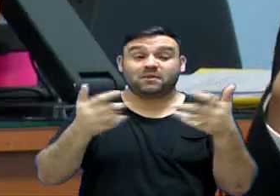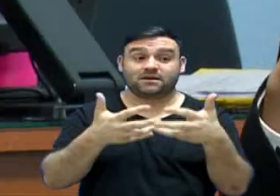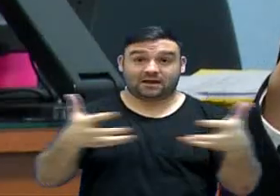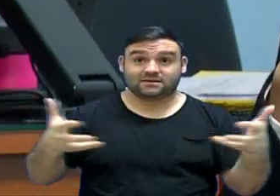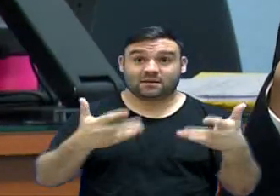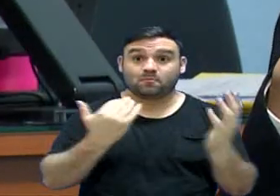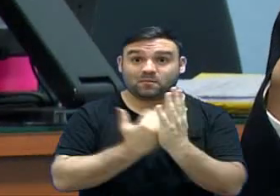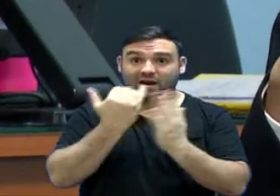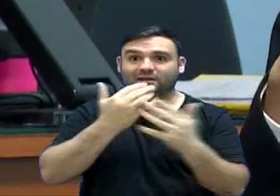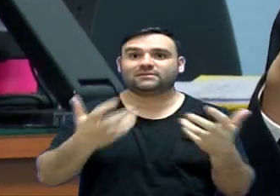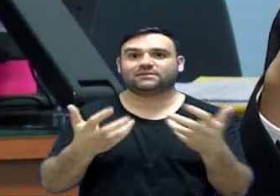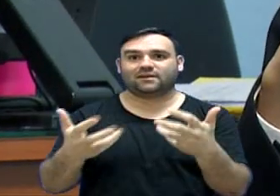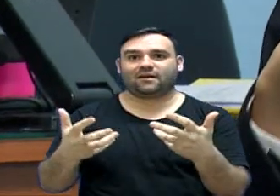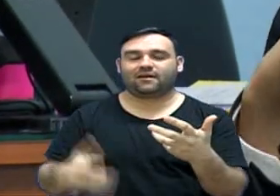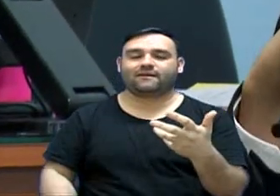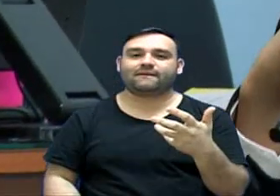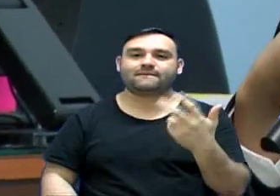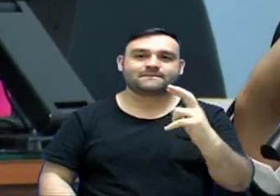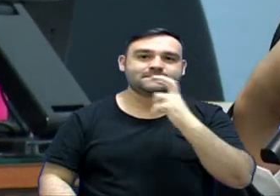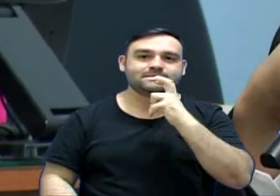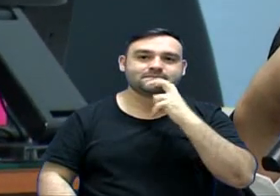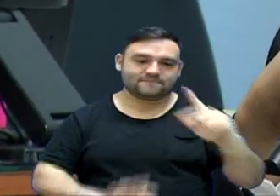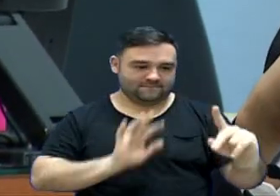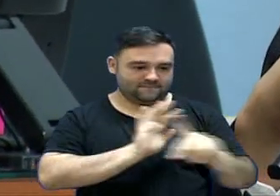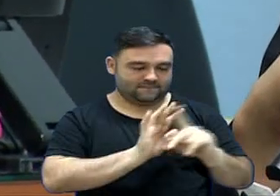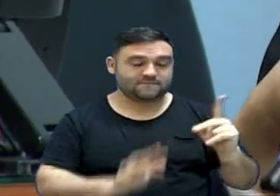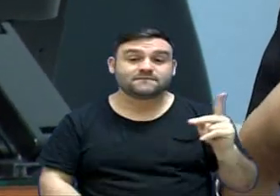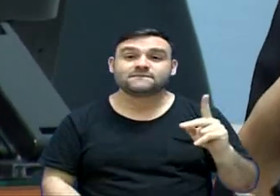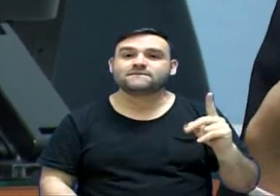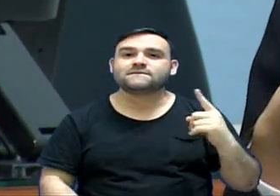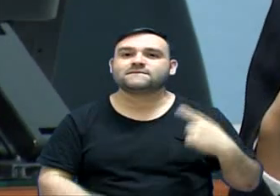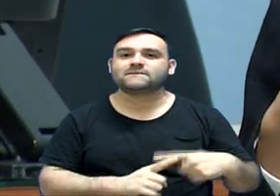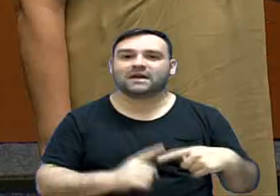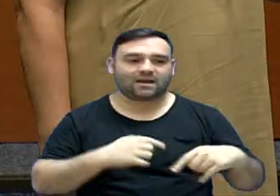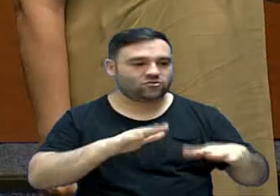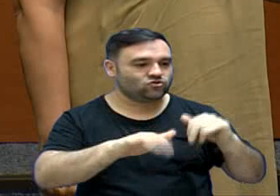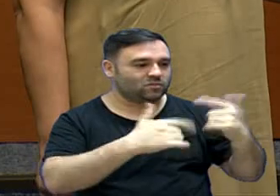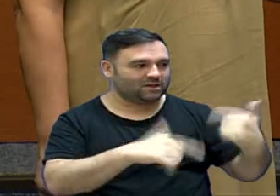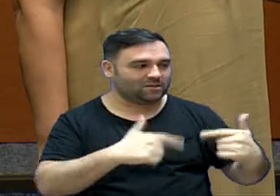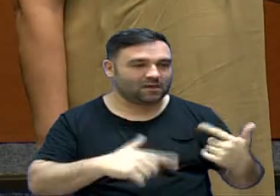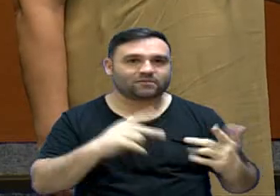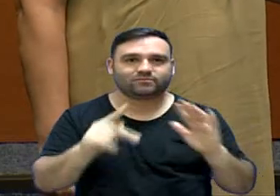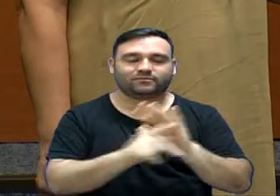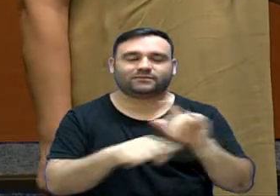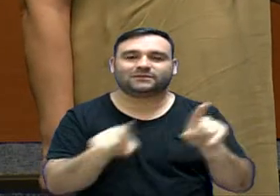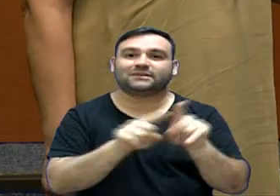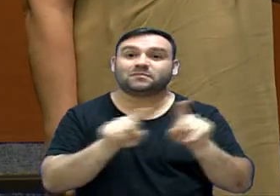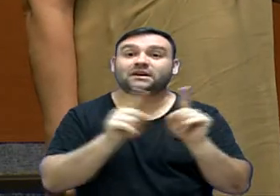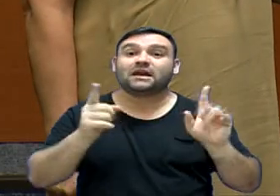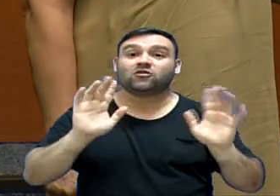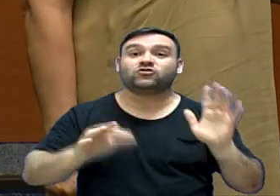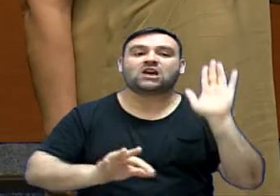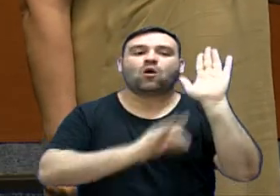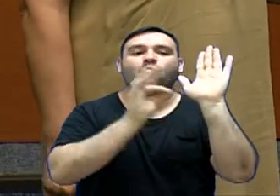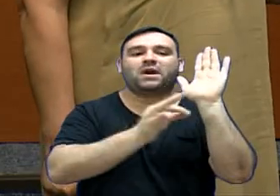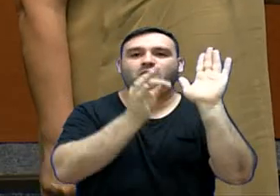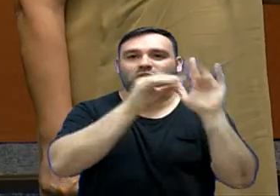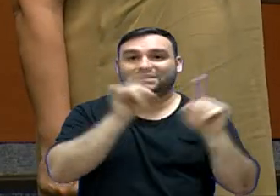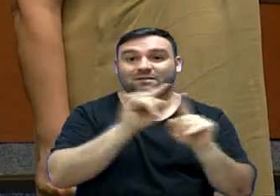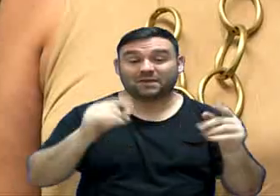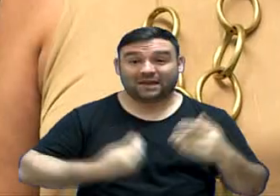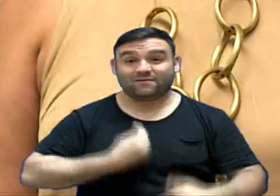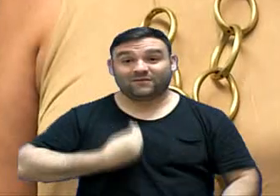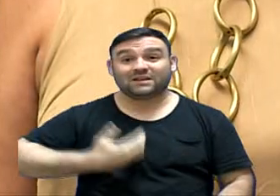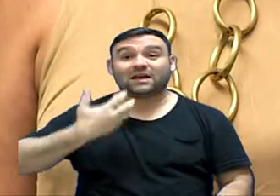mais. Os sorocabanos que eu emprego aqui, os sorocabanos que eu já operei, as vidas que eu